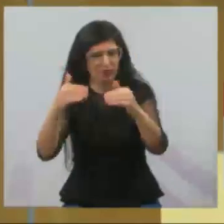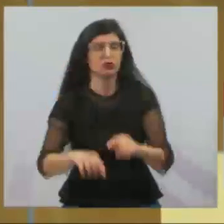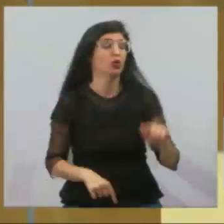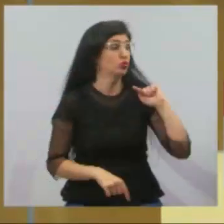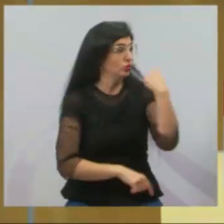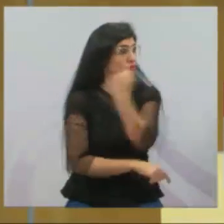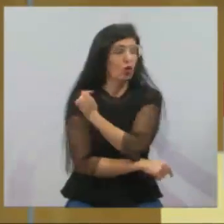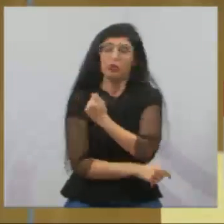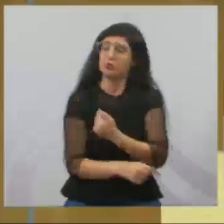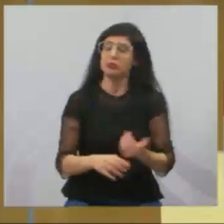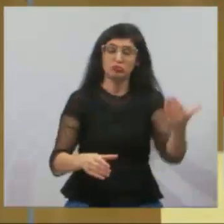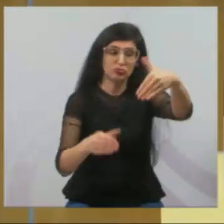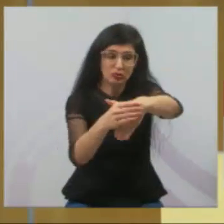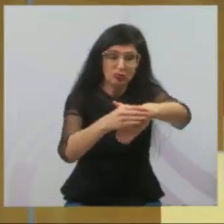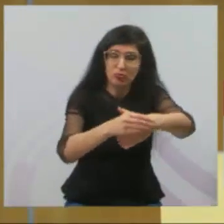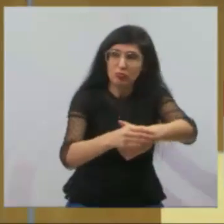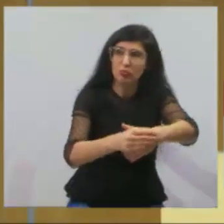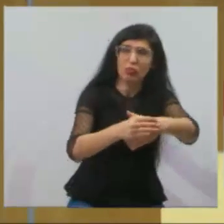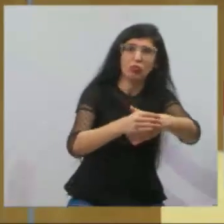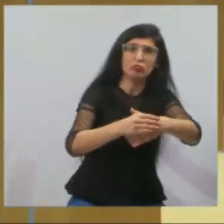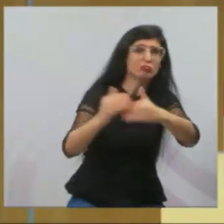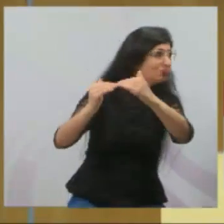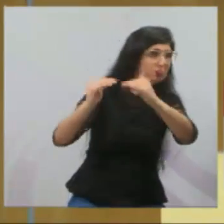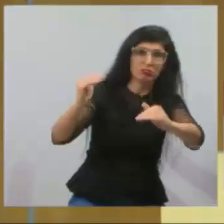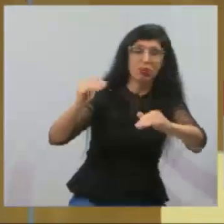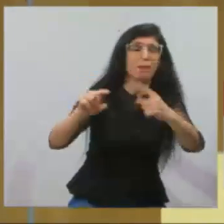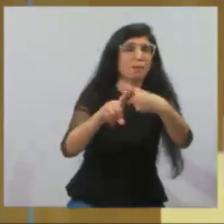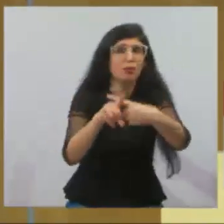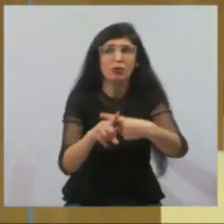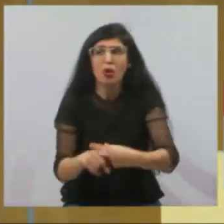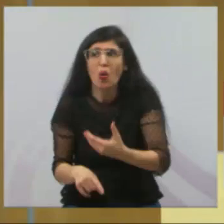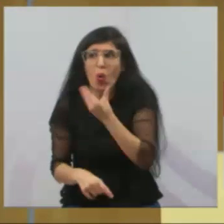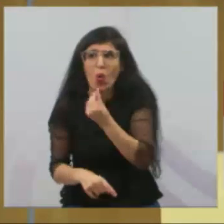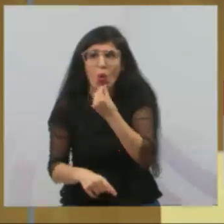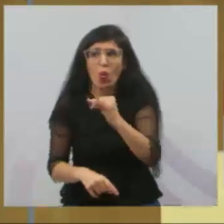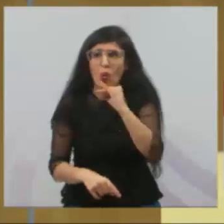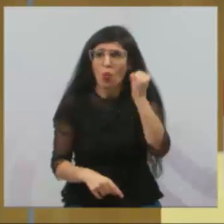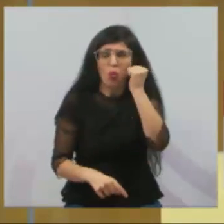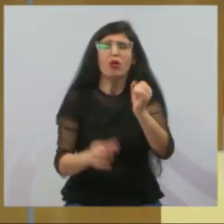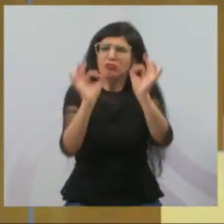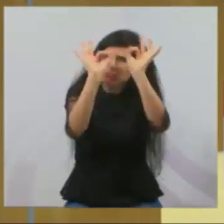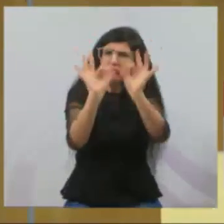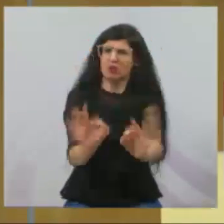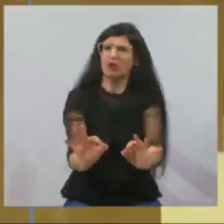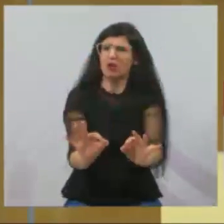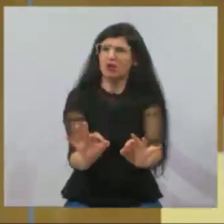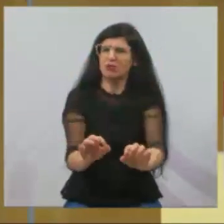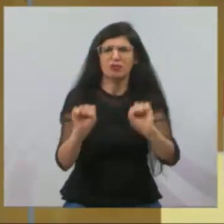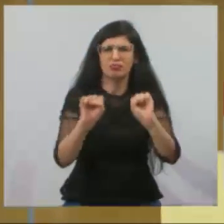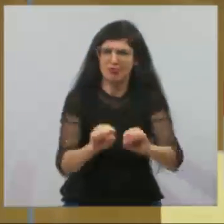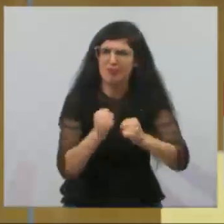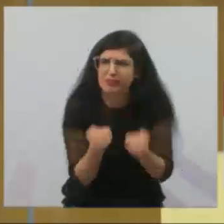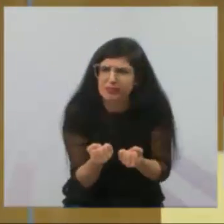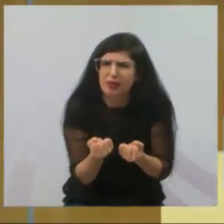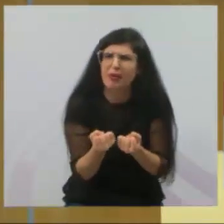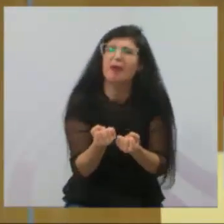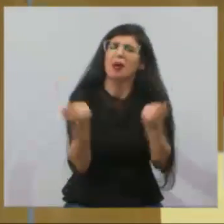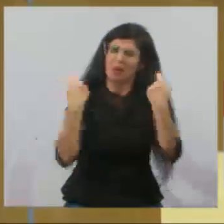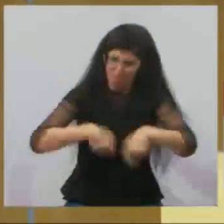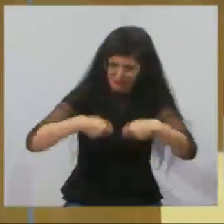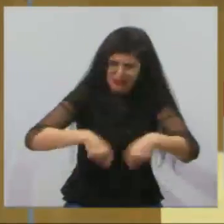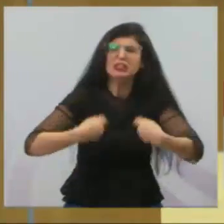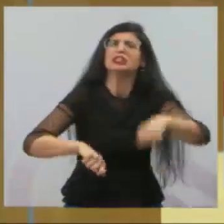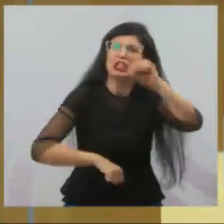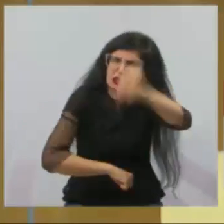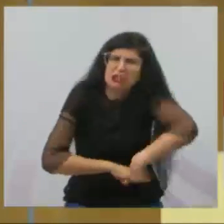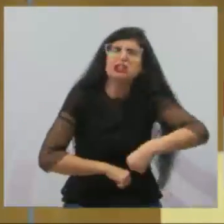contrário, porque entendíamos que o prefeito teve atitude de defender o interesse de quem?